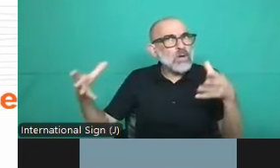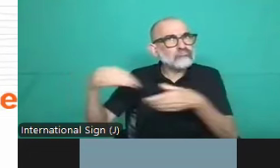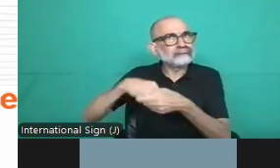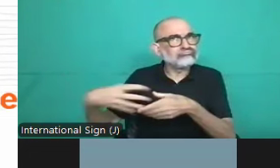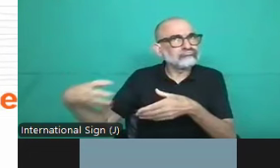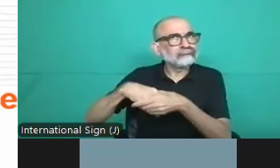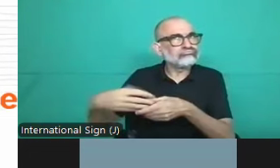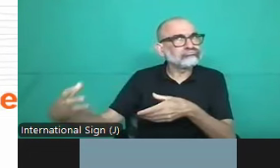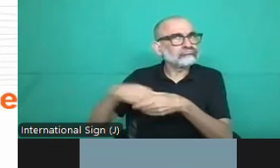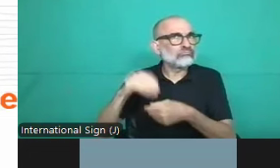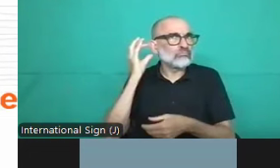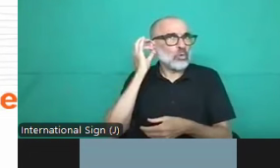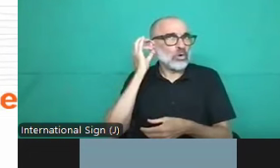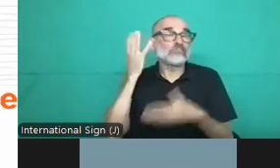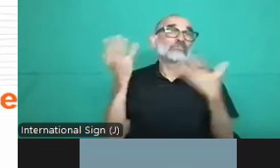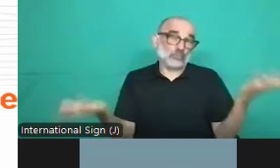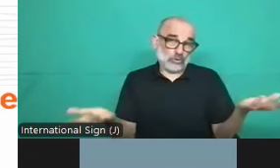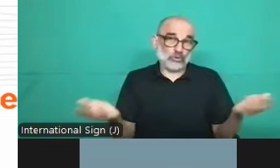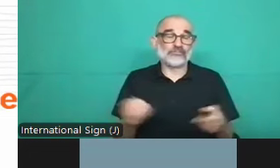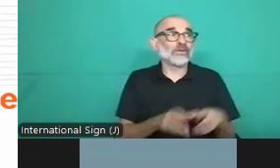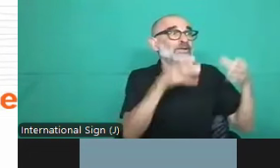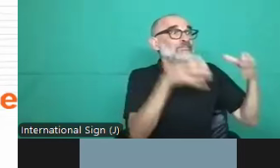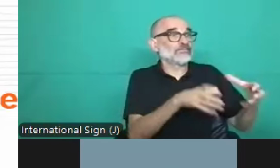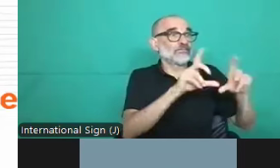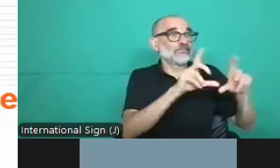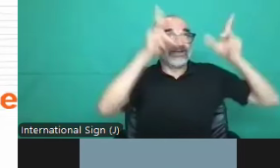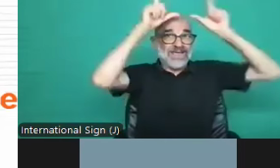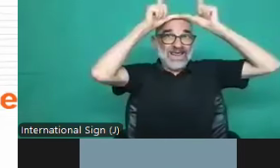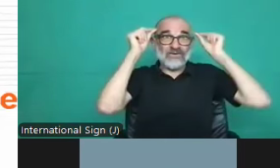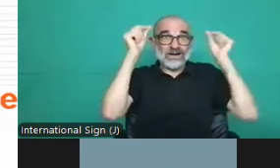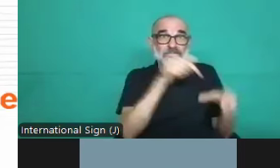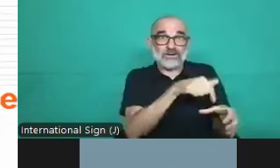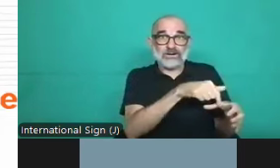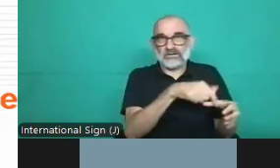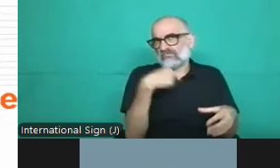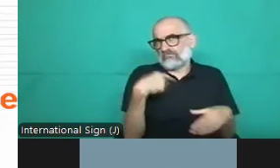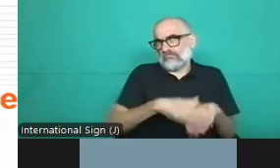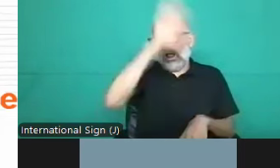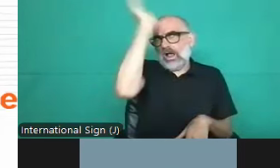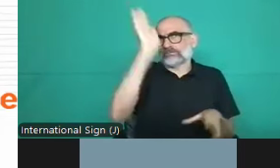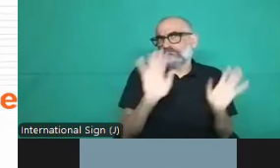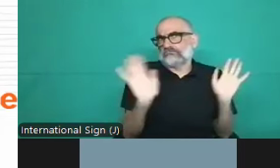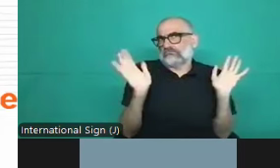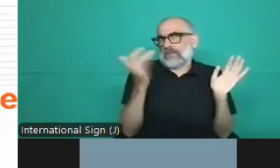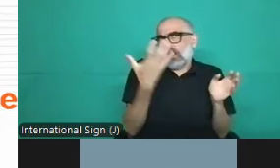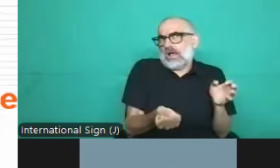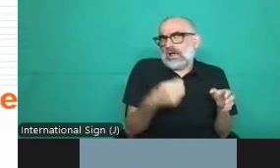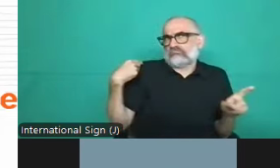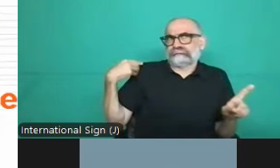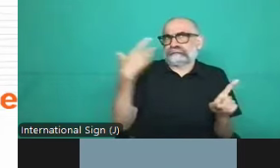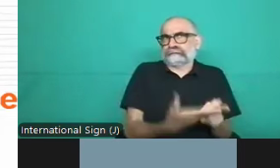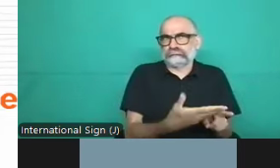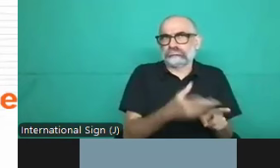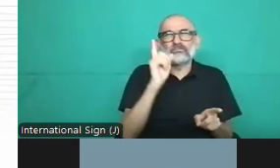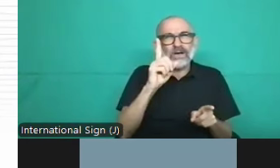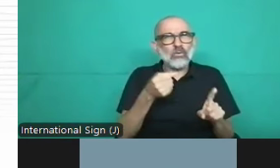de dizer um acesso a liderazgo y de posições de dirección liderança, e incluso de direção, salario que sean inclusive equitativas, de lógicamente, salário que sejam con personal